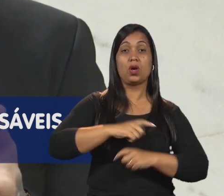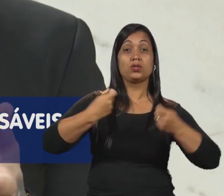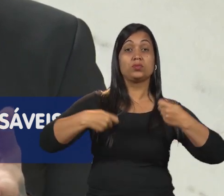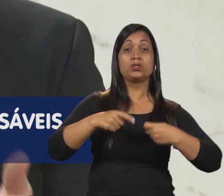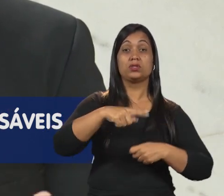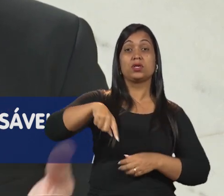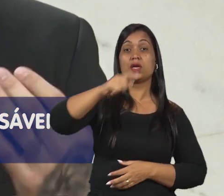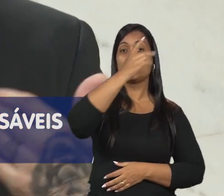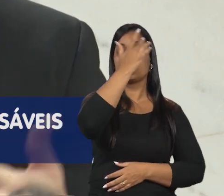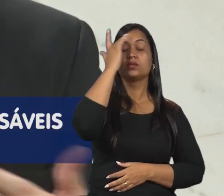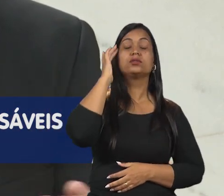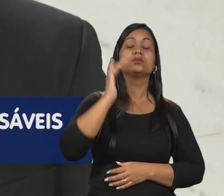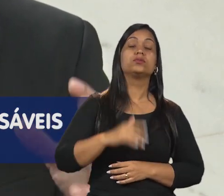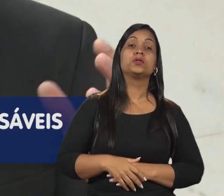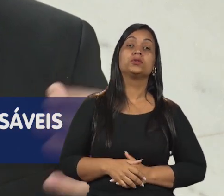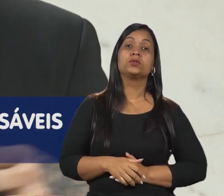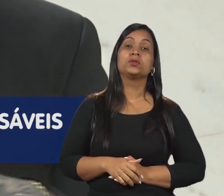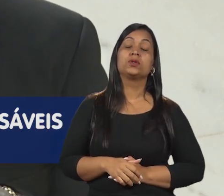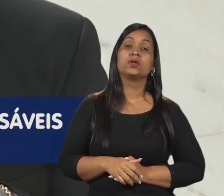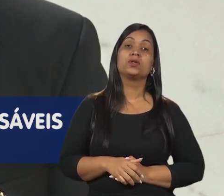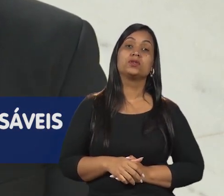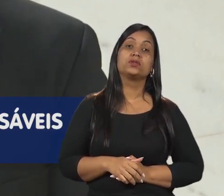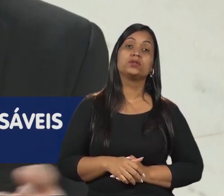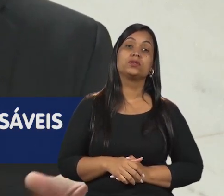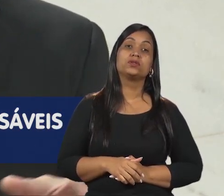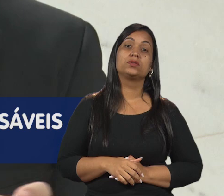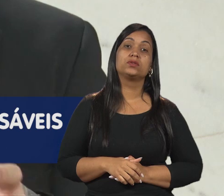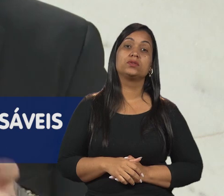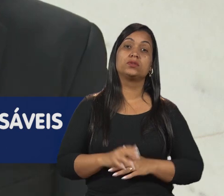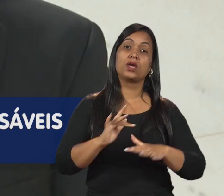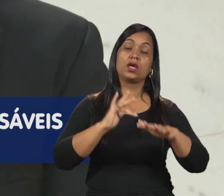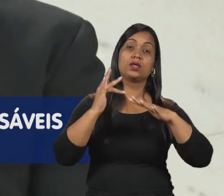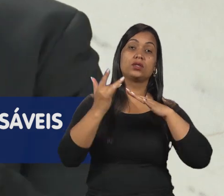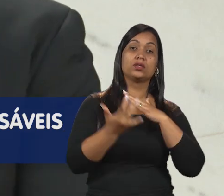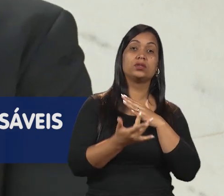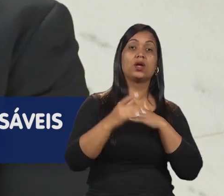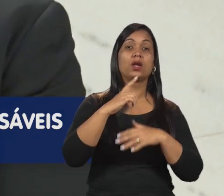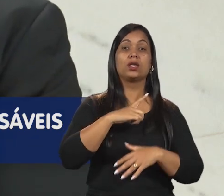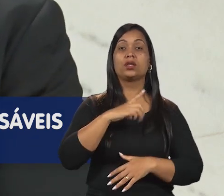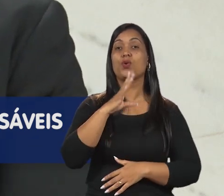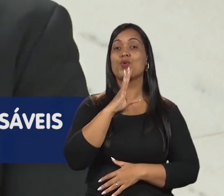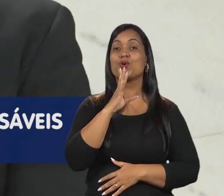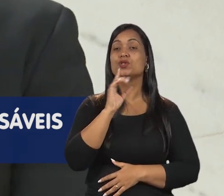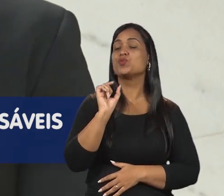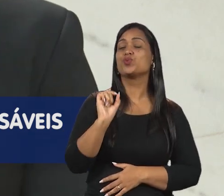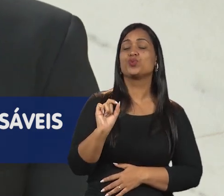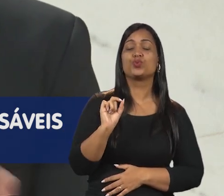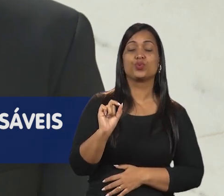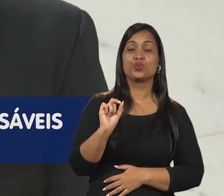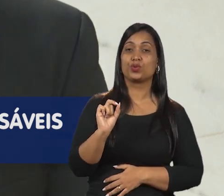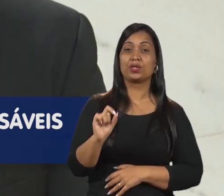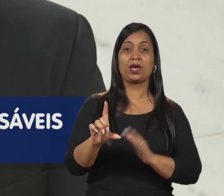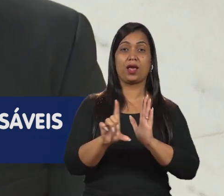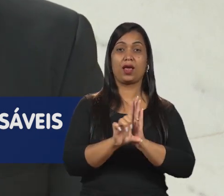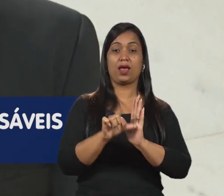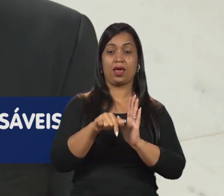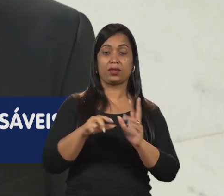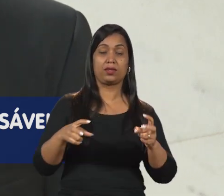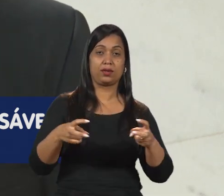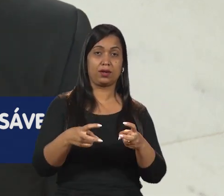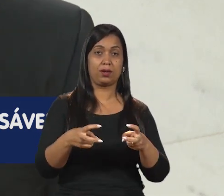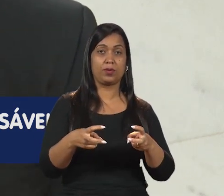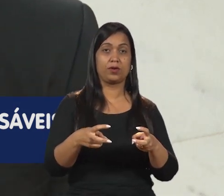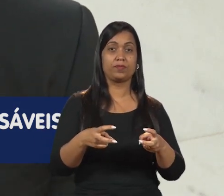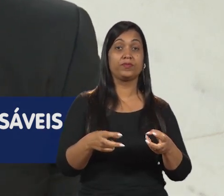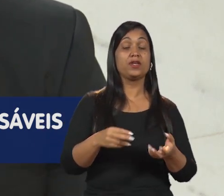que as pessoas ligadas fora a rede social, elas tenham conhecimento do que é legislativo, e às vezes isso